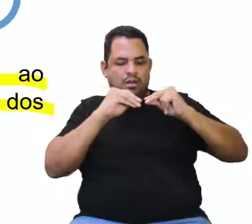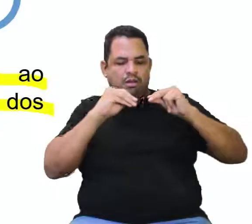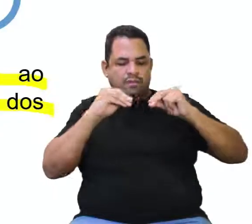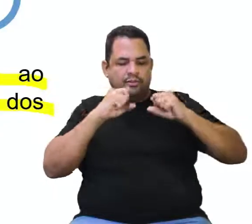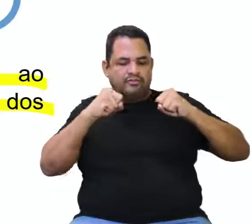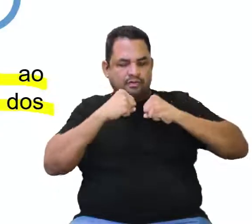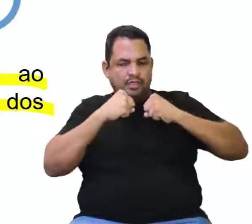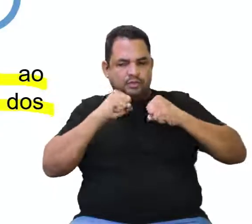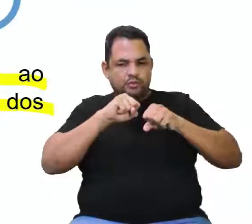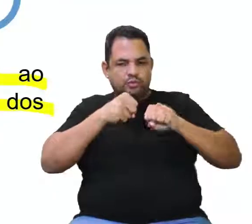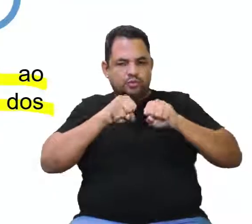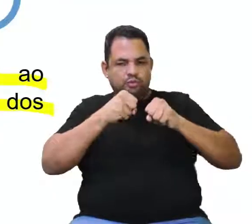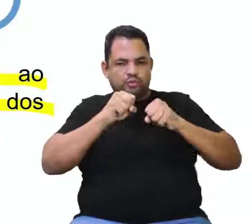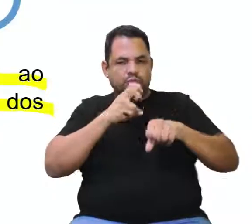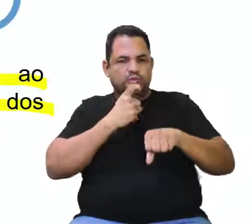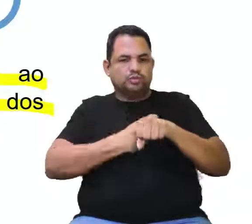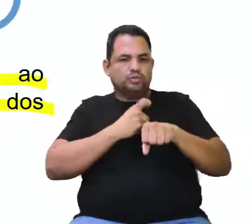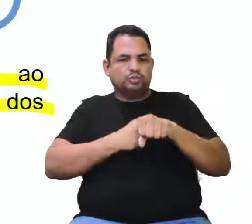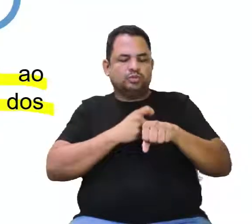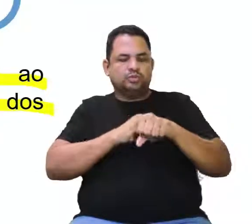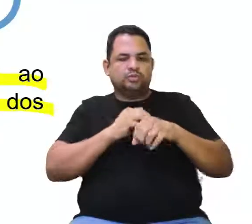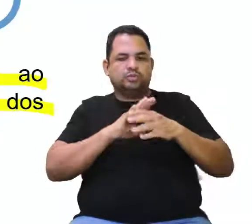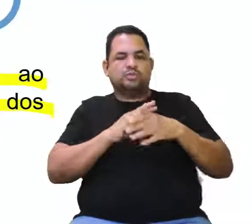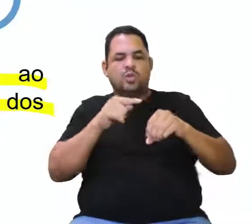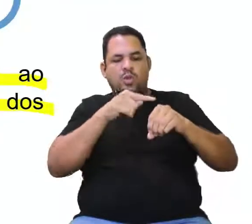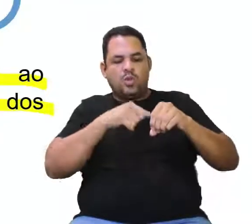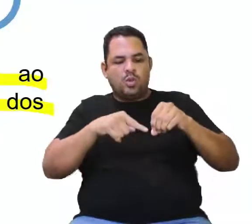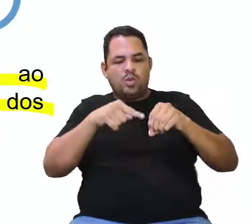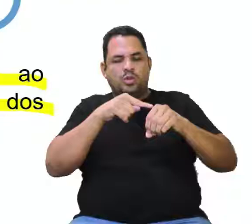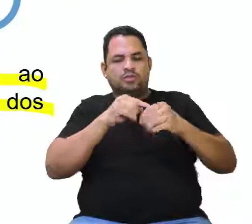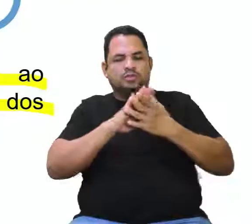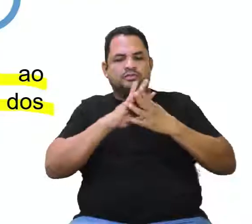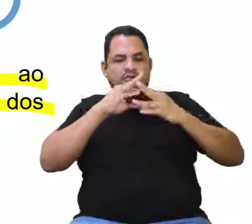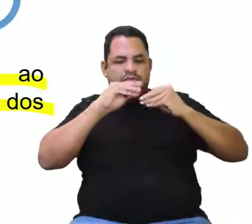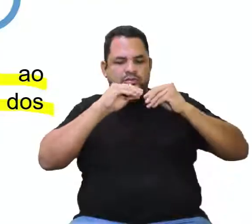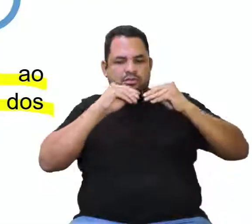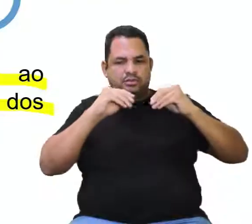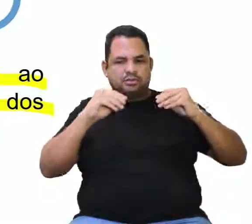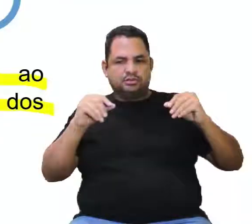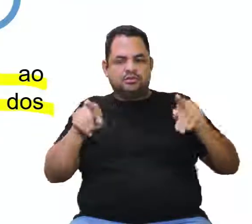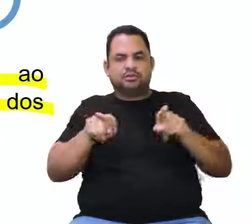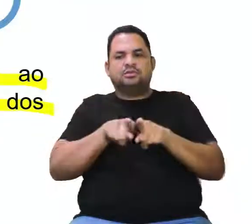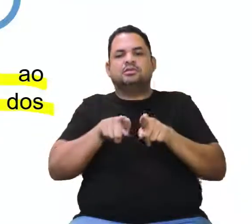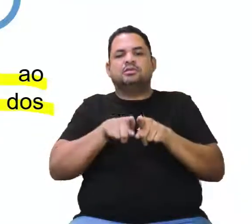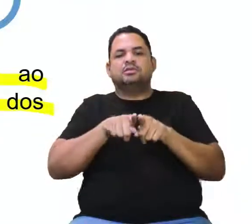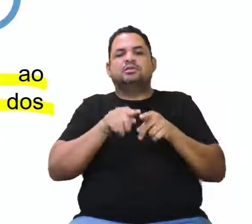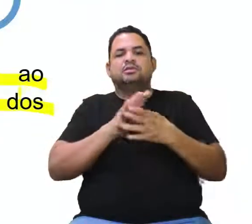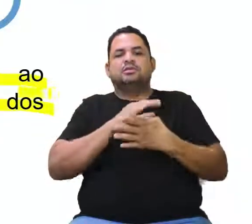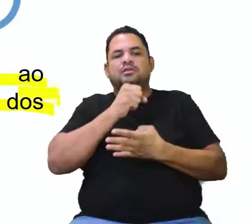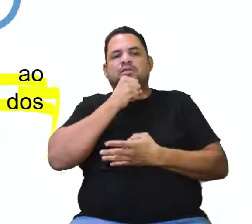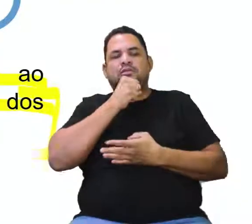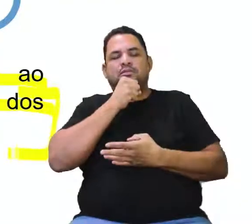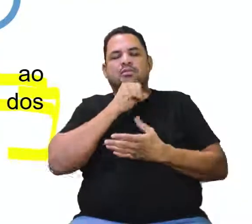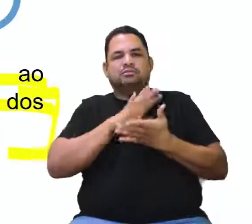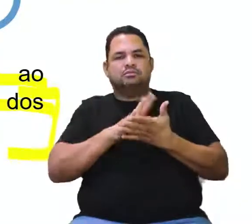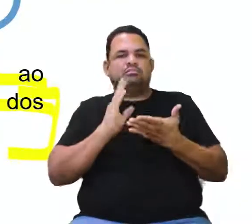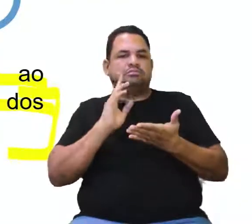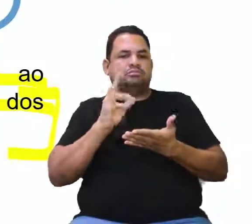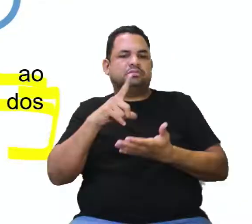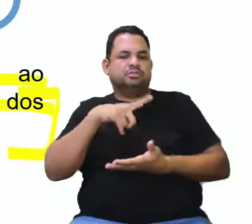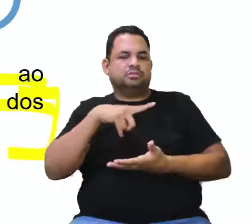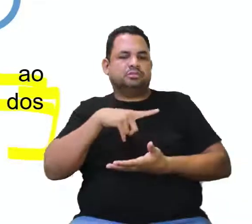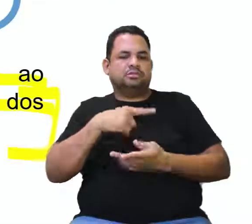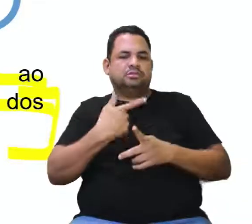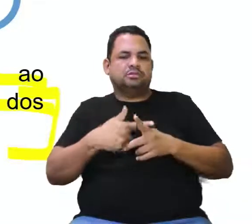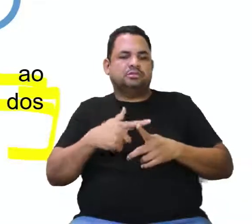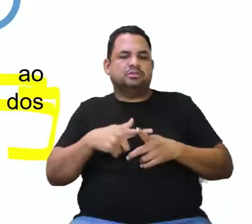mais rígidos. Os meus discos intervertebrais vão desgastando. Então, o envelhecimento por si só, ele já